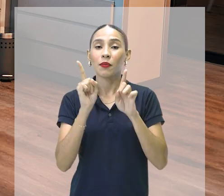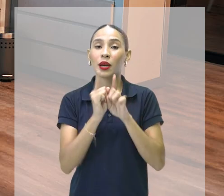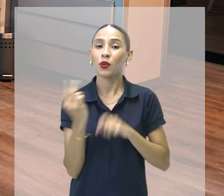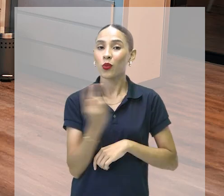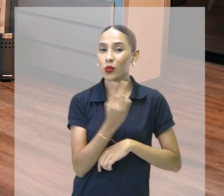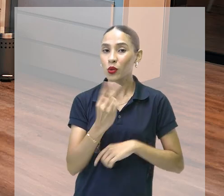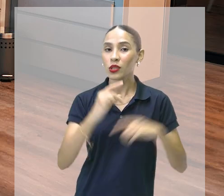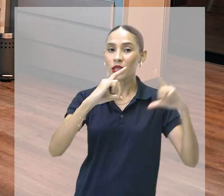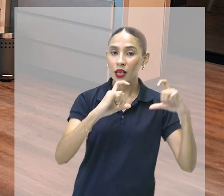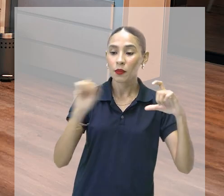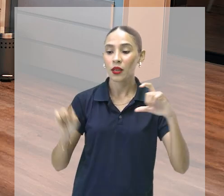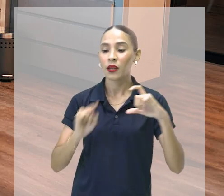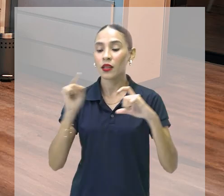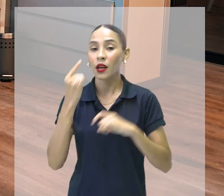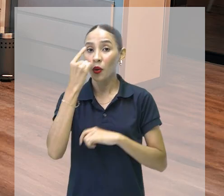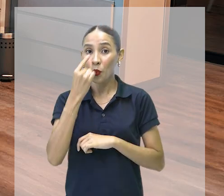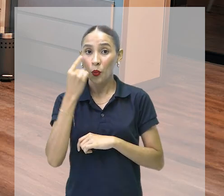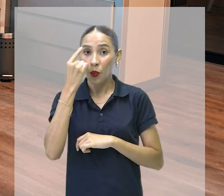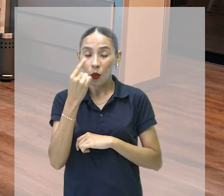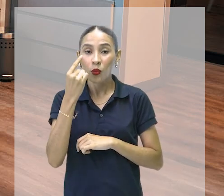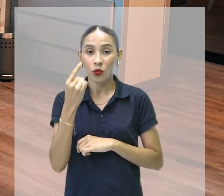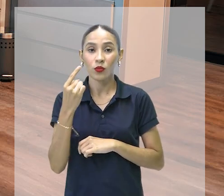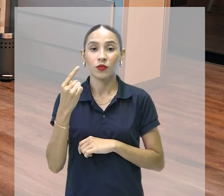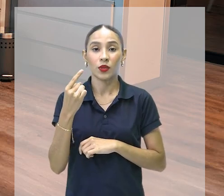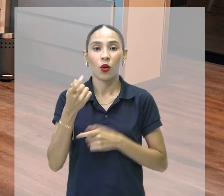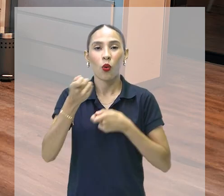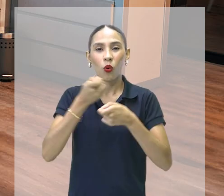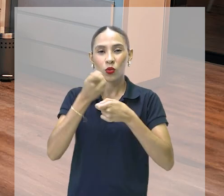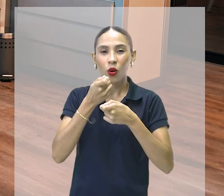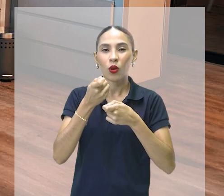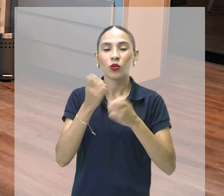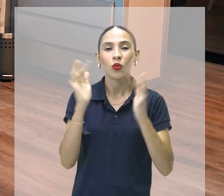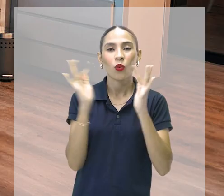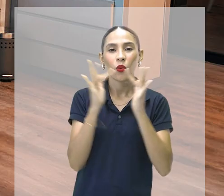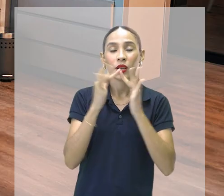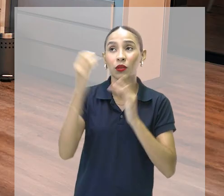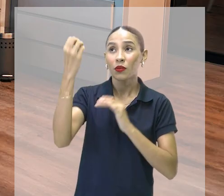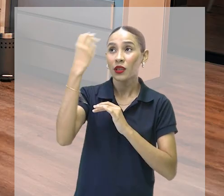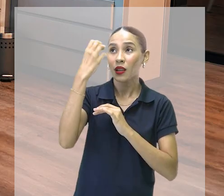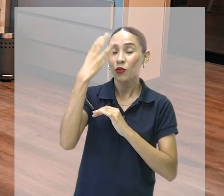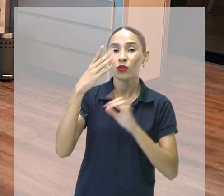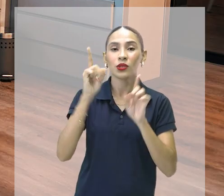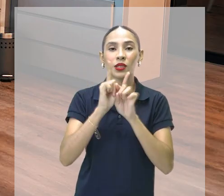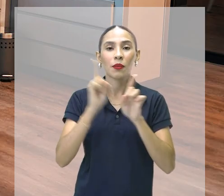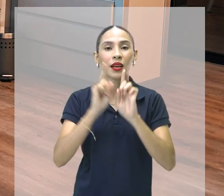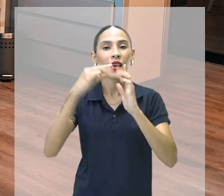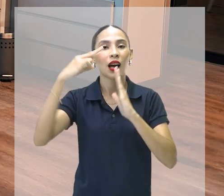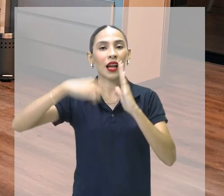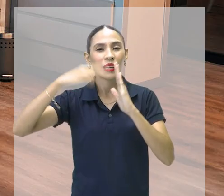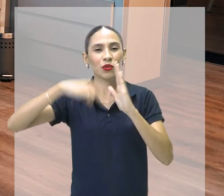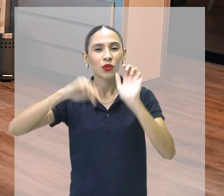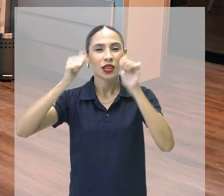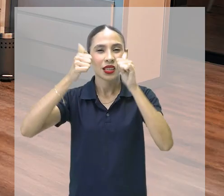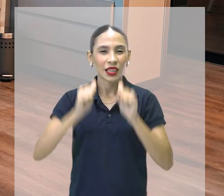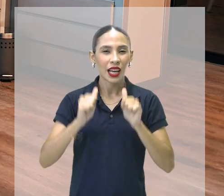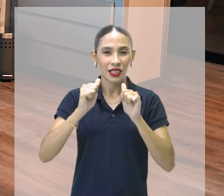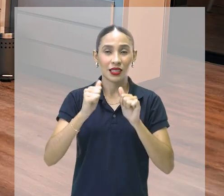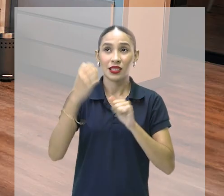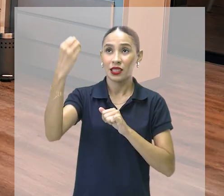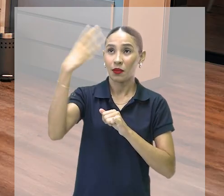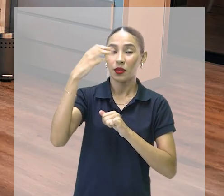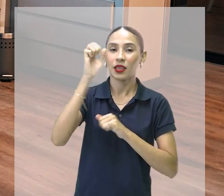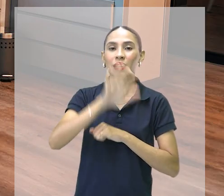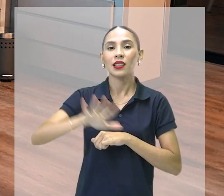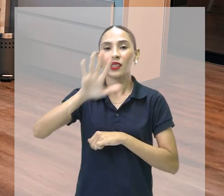que controlam a entrada da luz, que fazem a leitura, né, da informação luminosa, formando